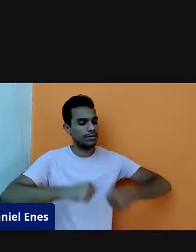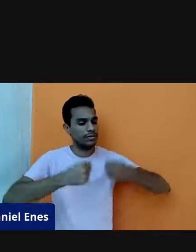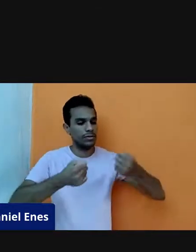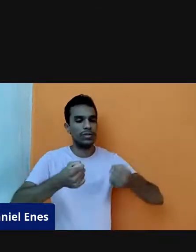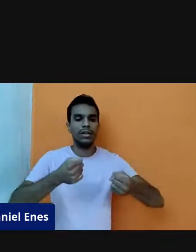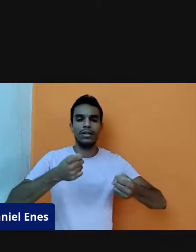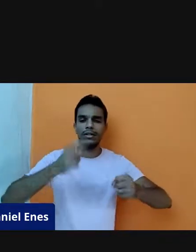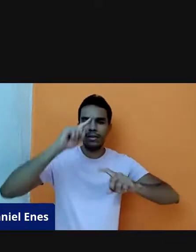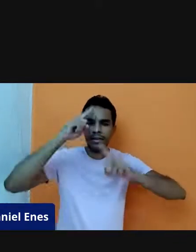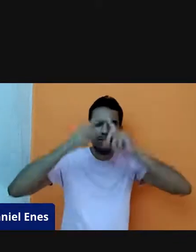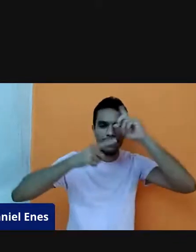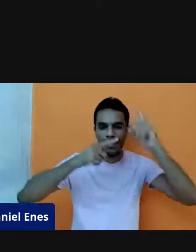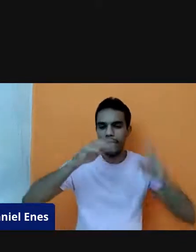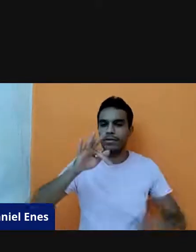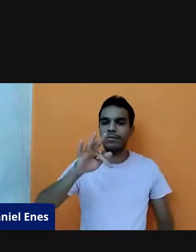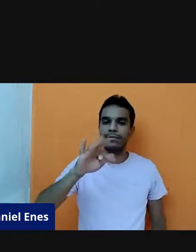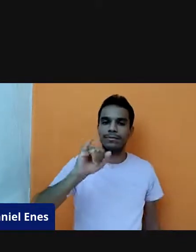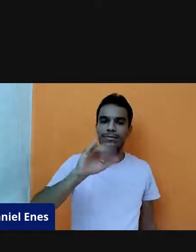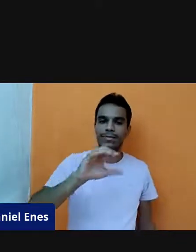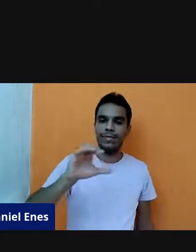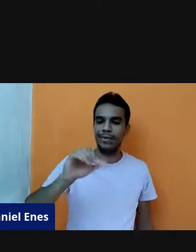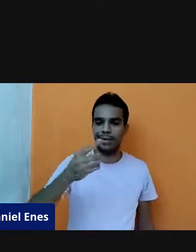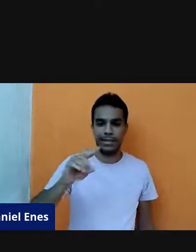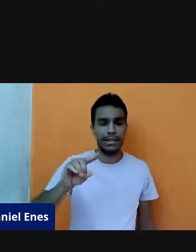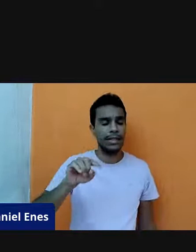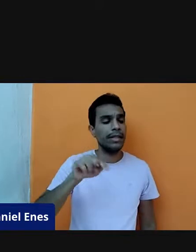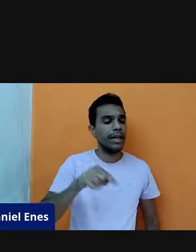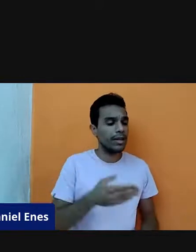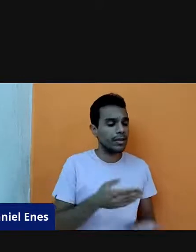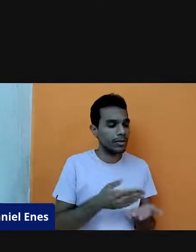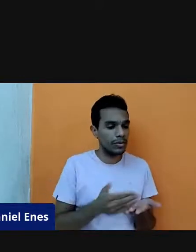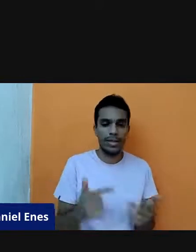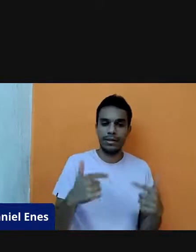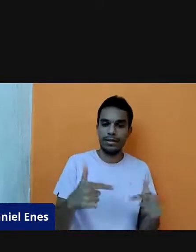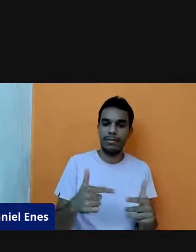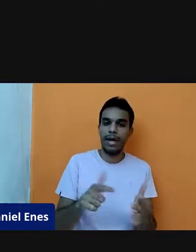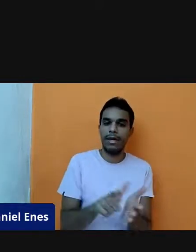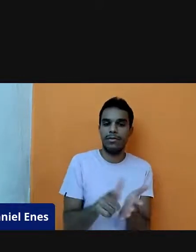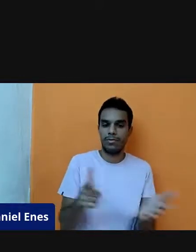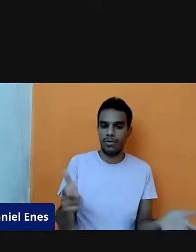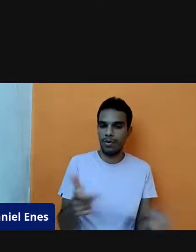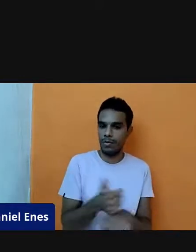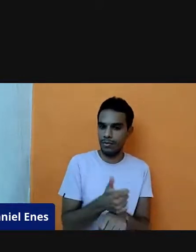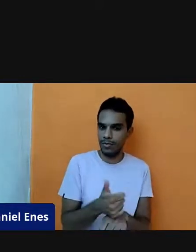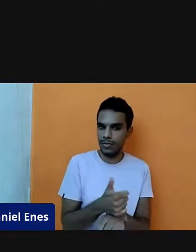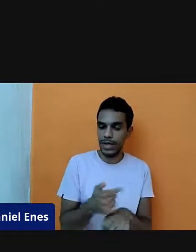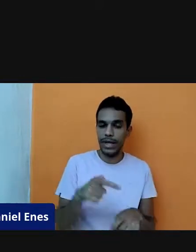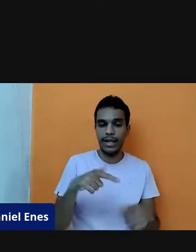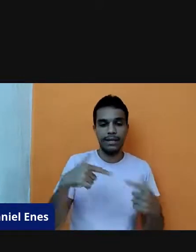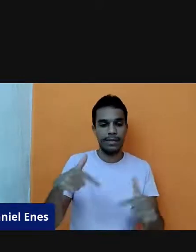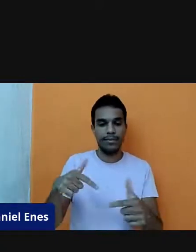e também inicia sua carreira de fato como jornalista. Ela vai trabalhar no DIP, que